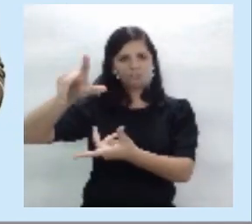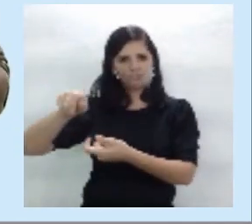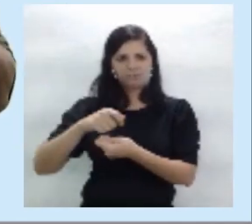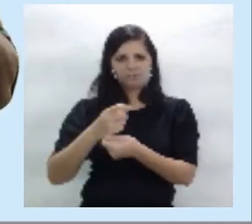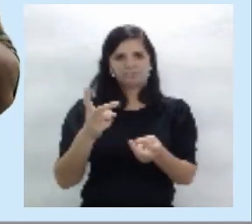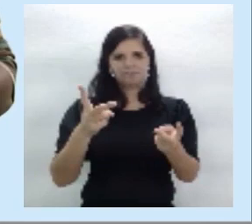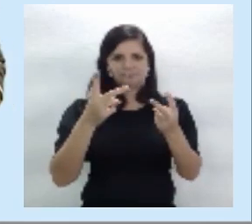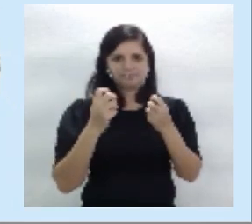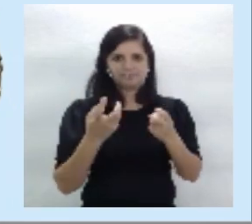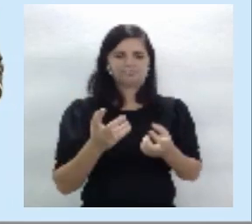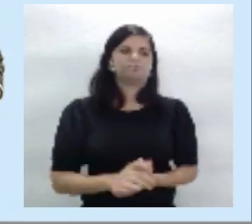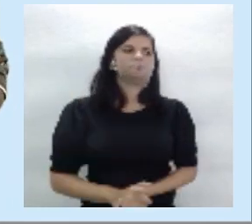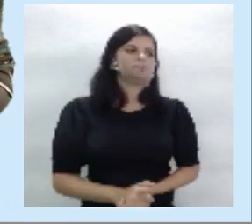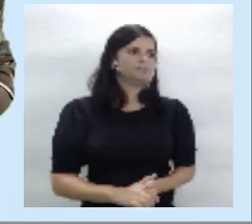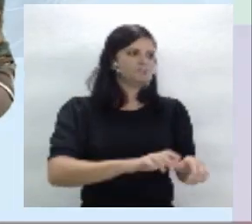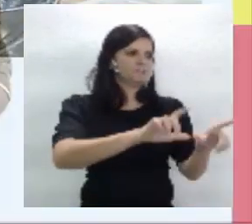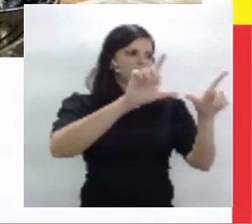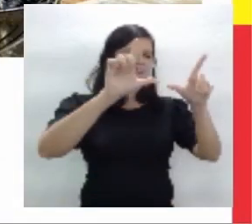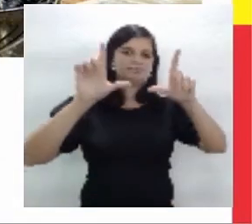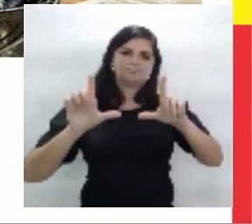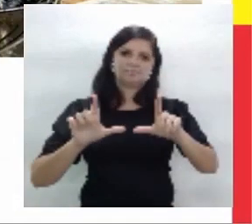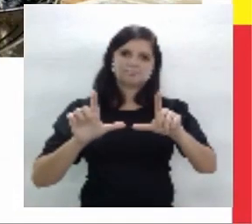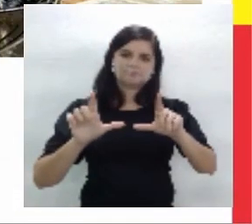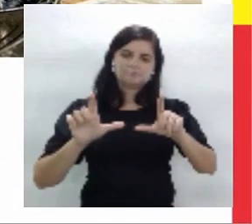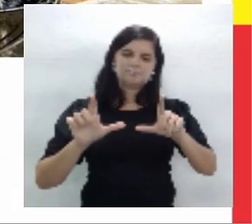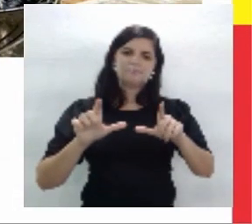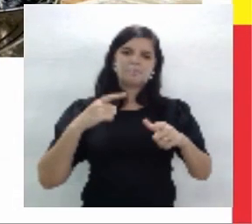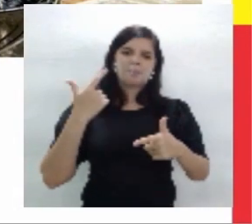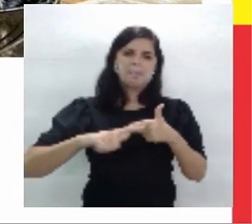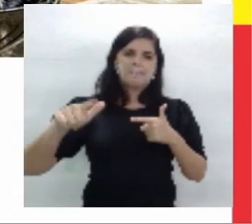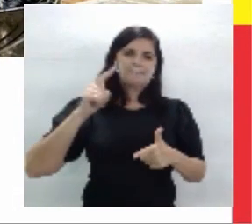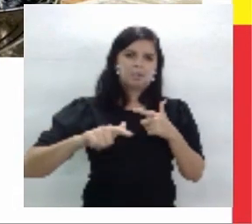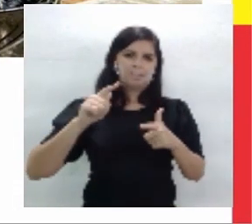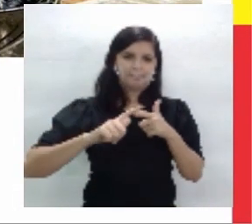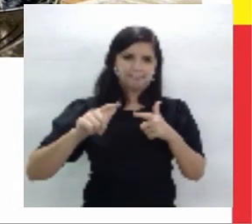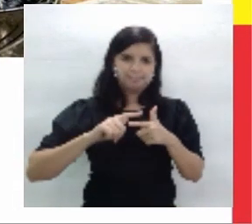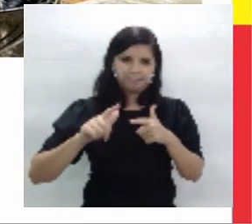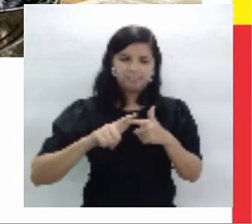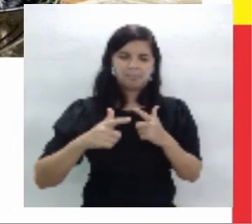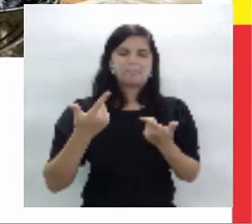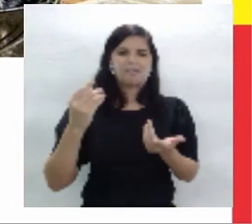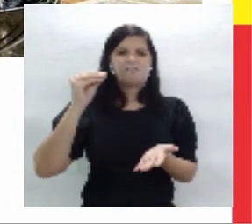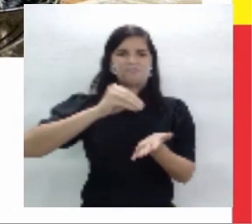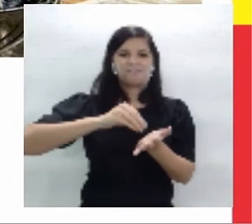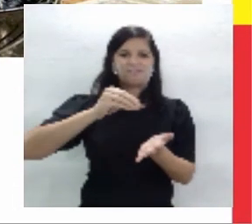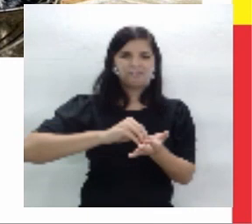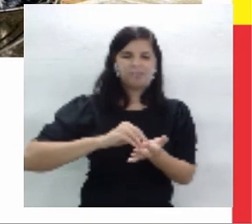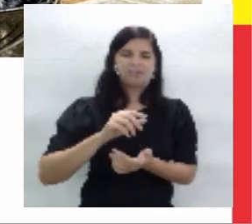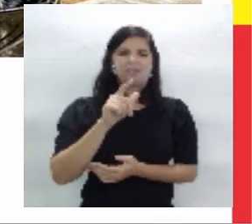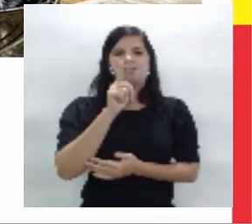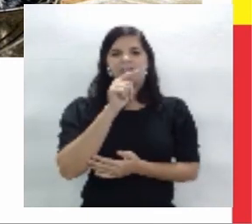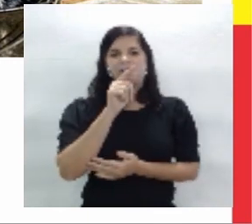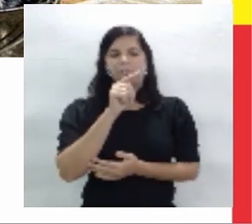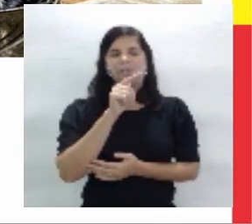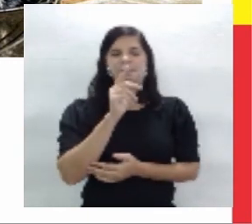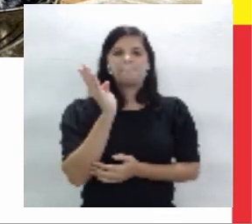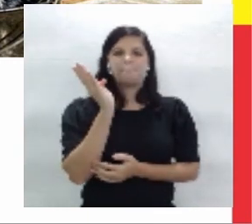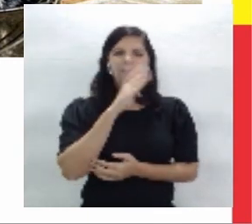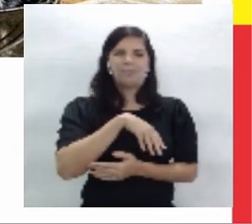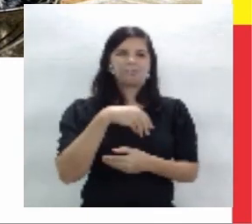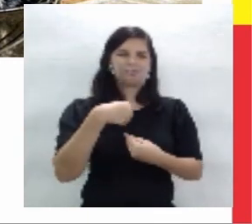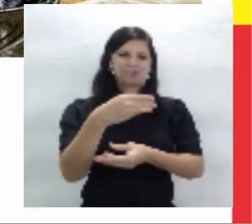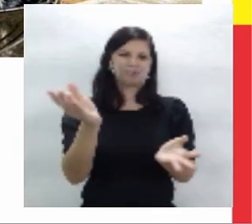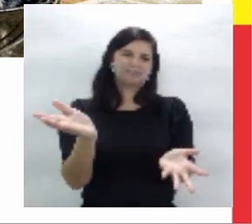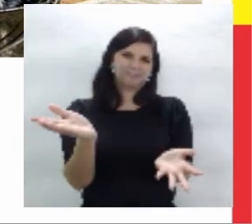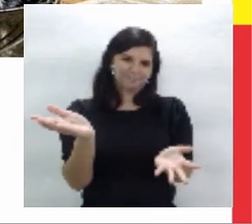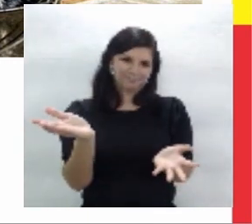oitavo ano. Olha na tela mais uma vez. Há problemas causados pela falta e má distribuição de água. A gente